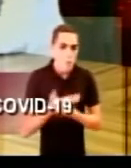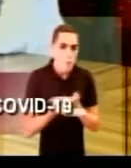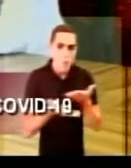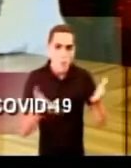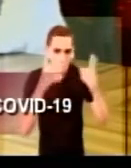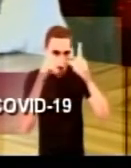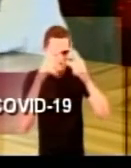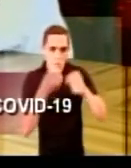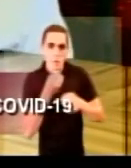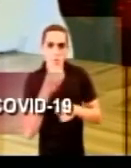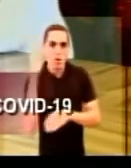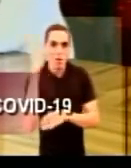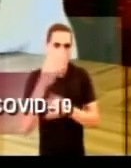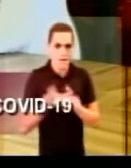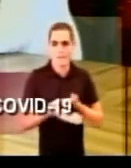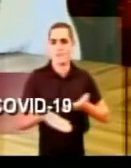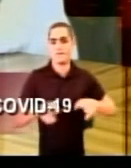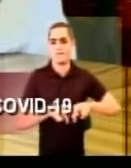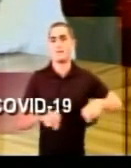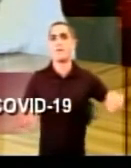tarde a todos os